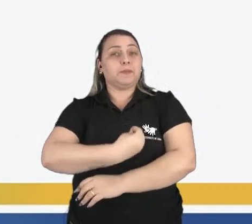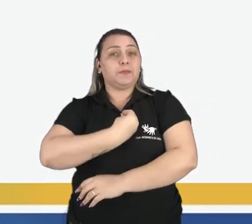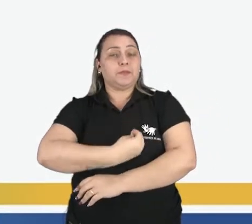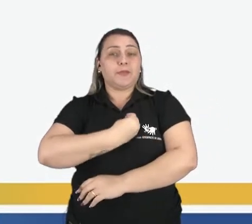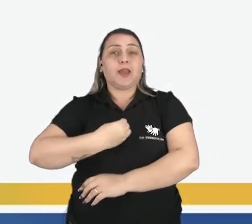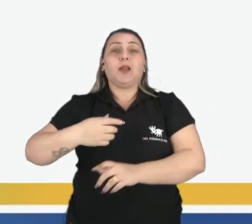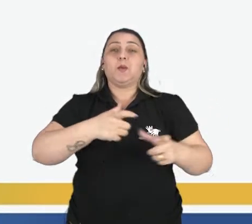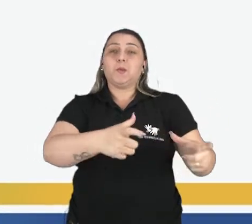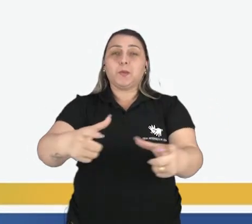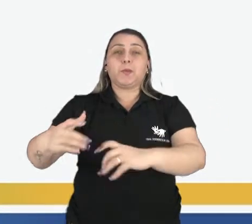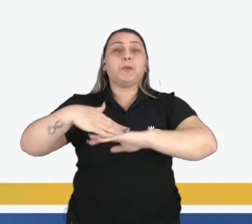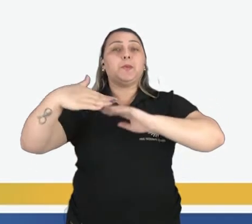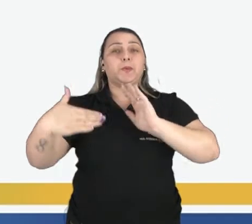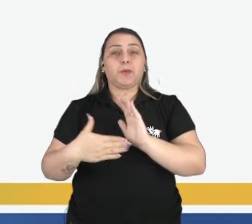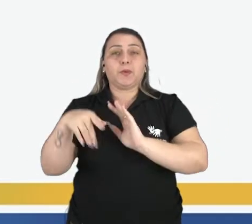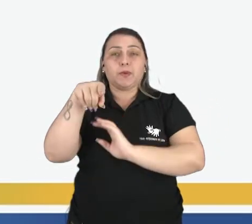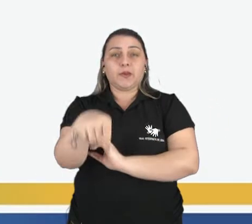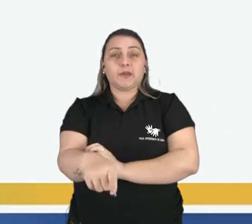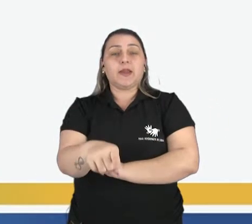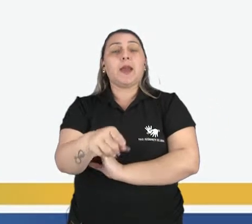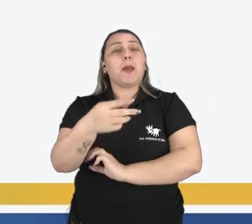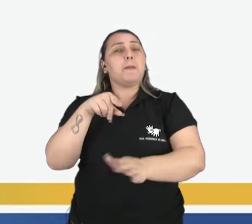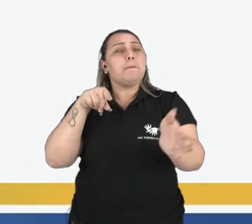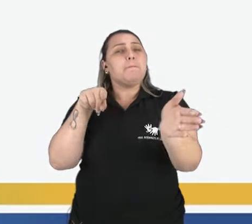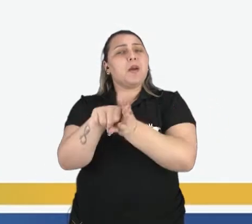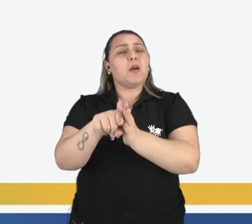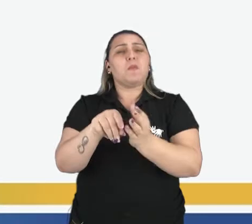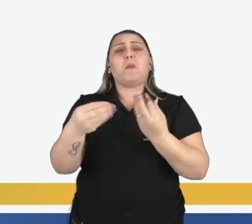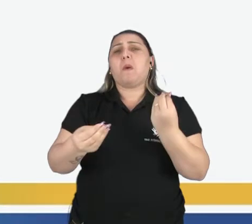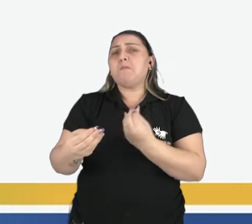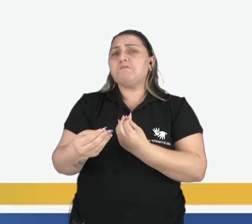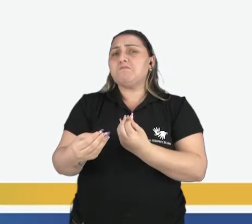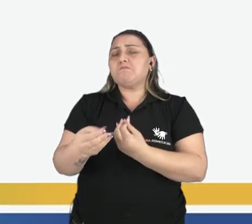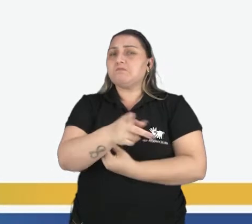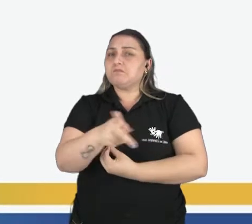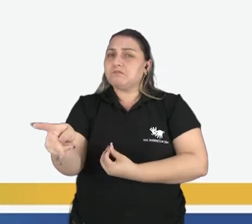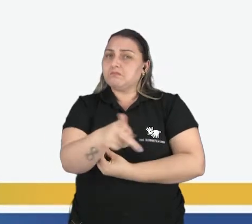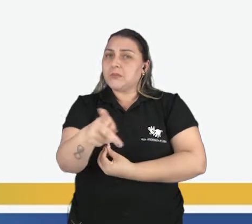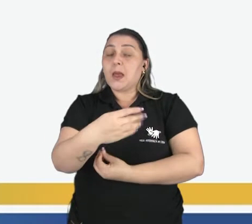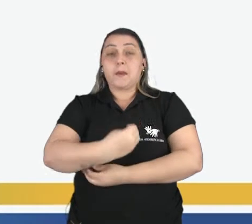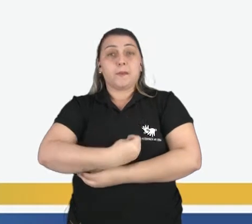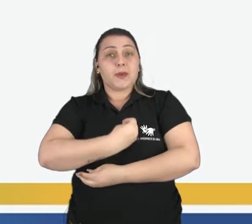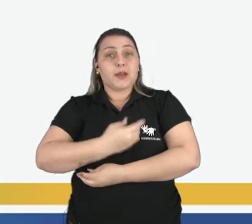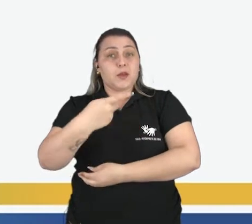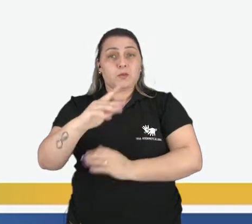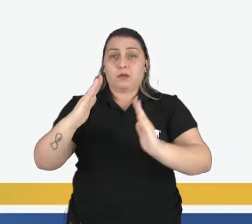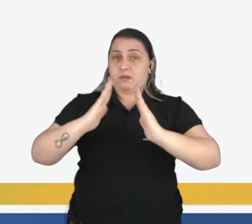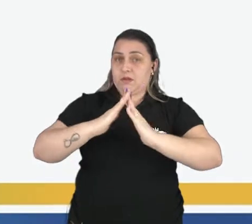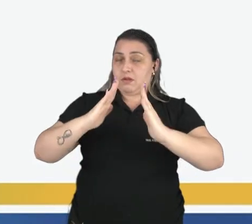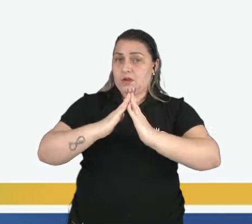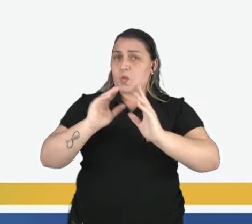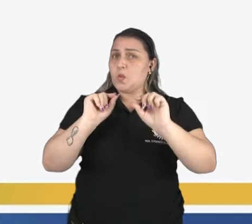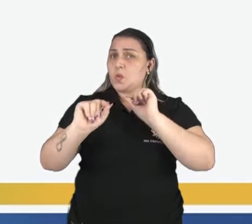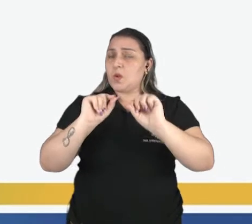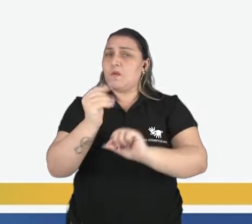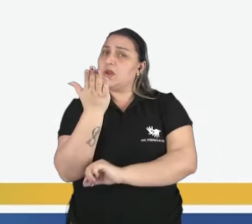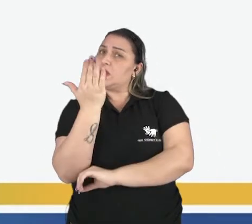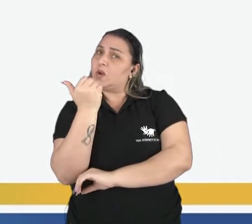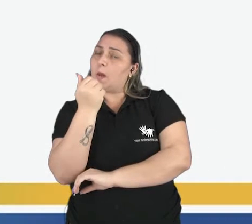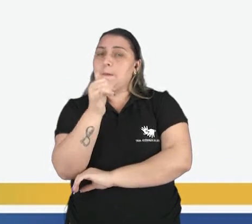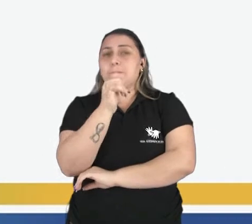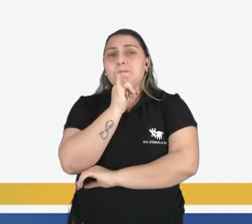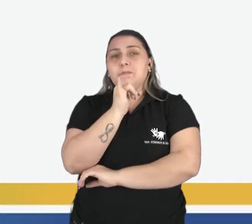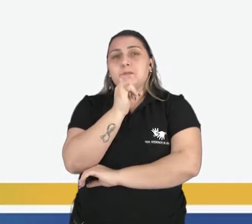presente em todo lugar. Você pode se perguntar, como assim, professor? Ela está presente na sua casa. O que você come,